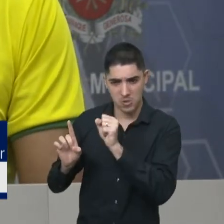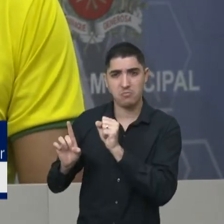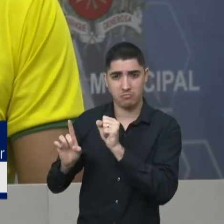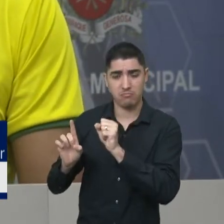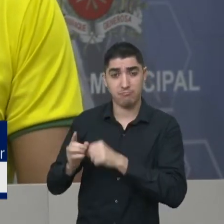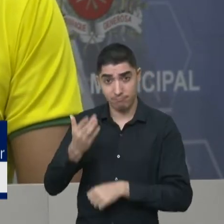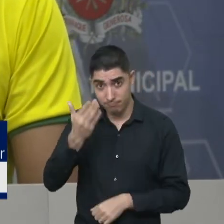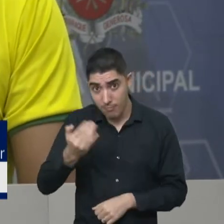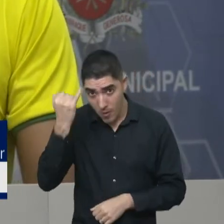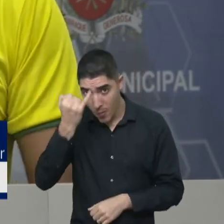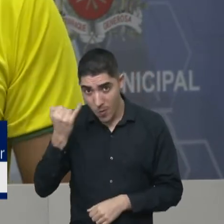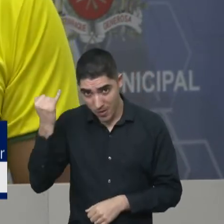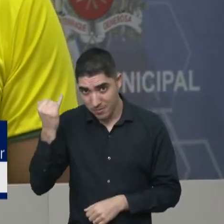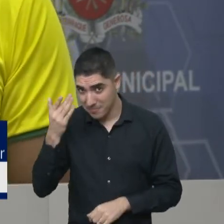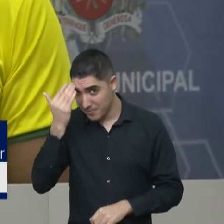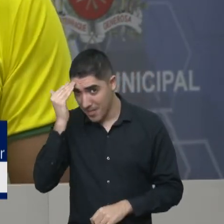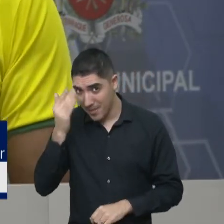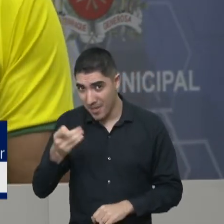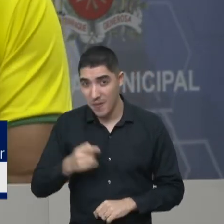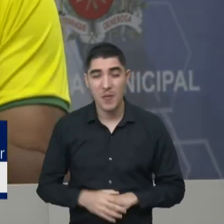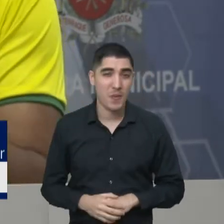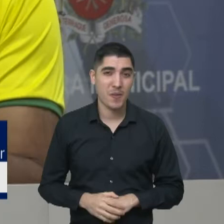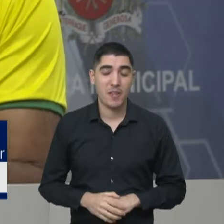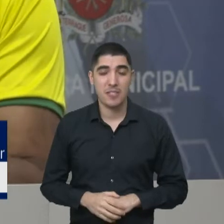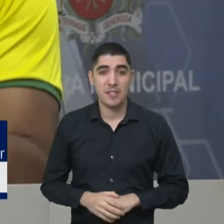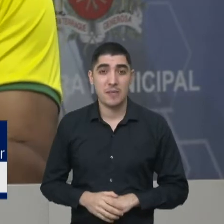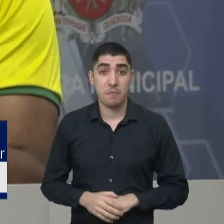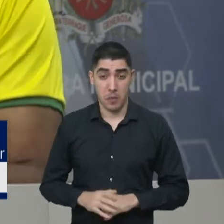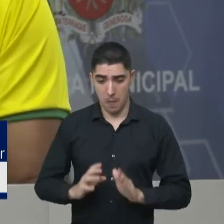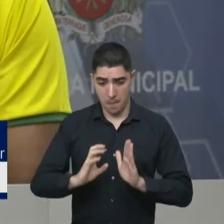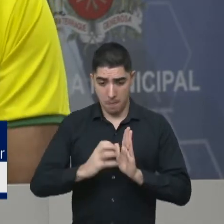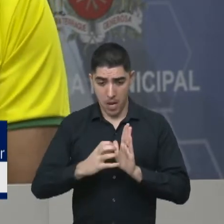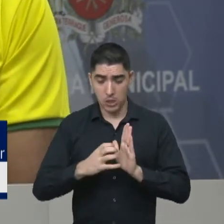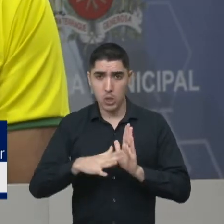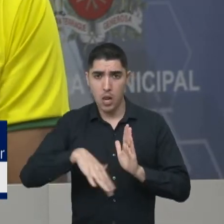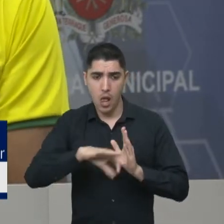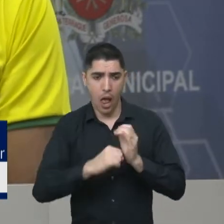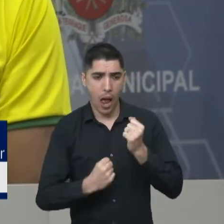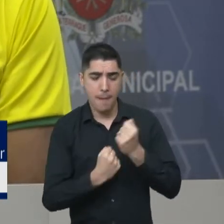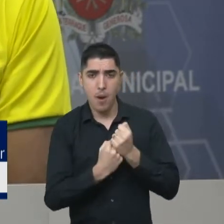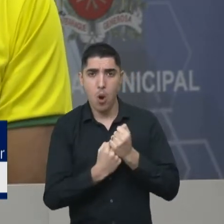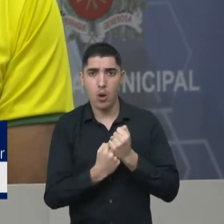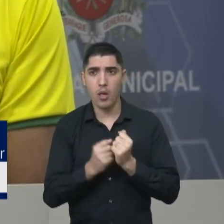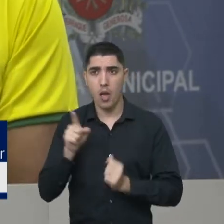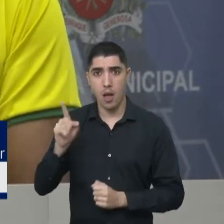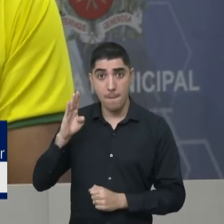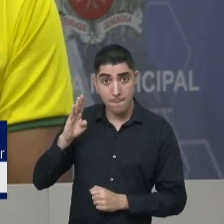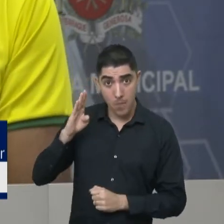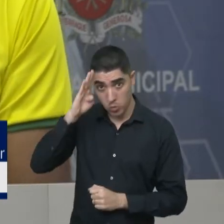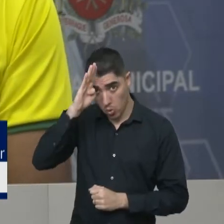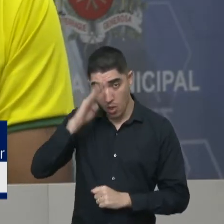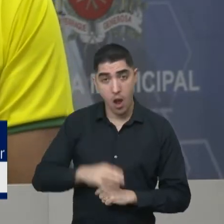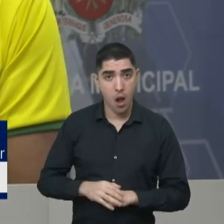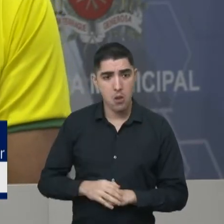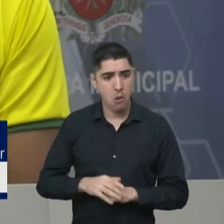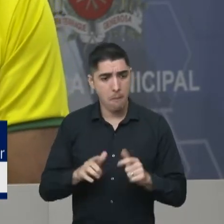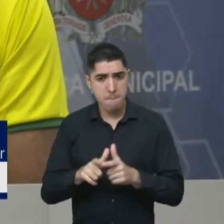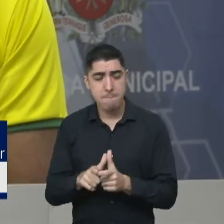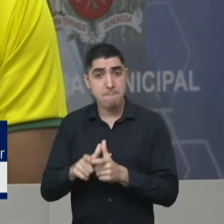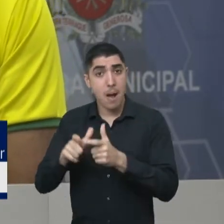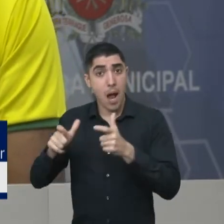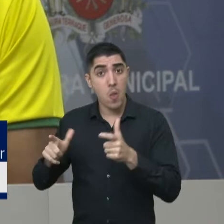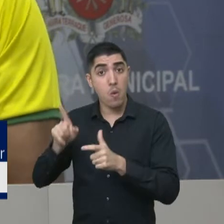Cláudio. Não é? Os partidos que apoiam o presidente Bolsonaro fez a maioria na Câmara